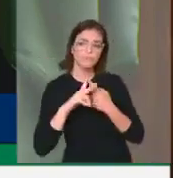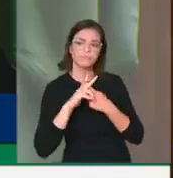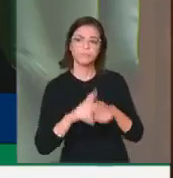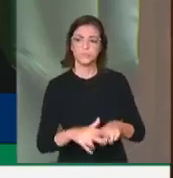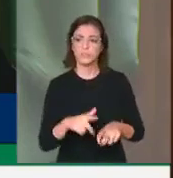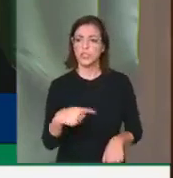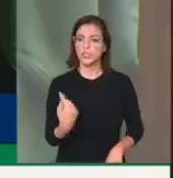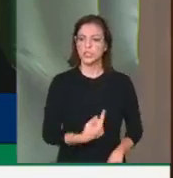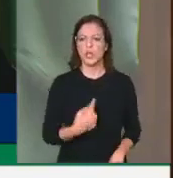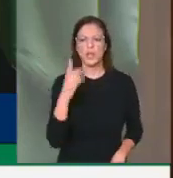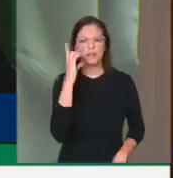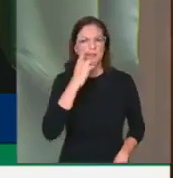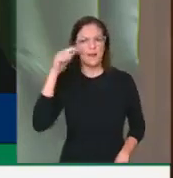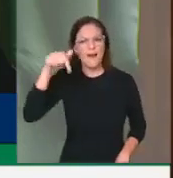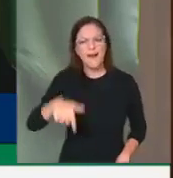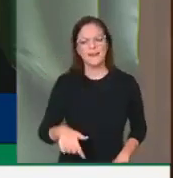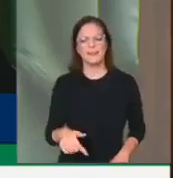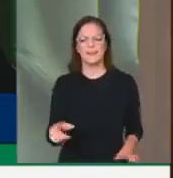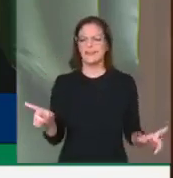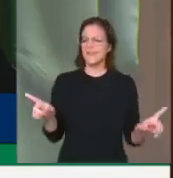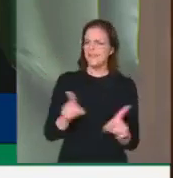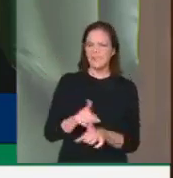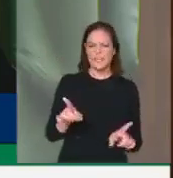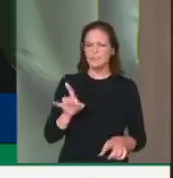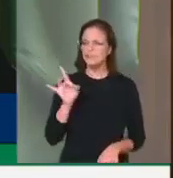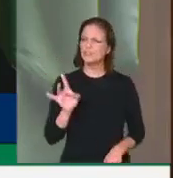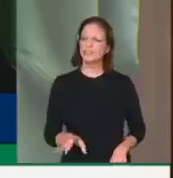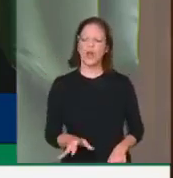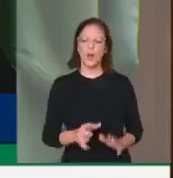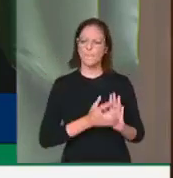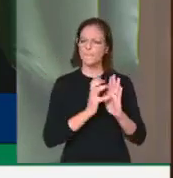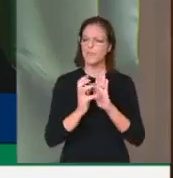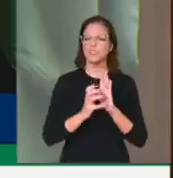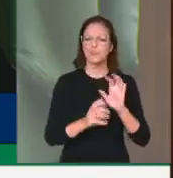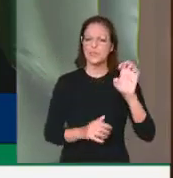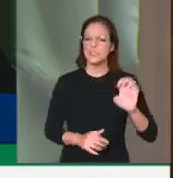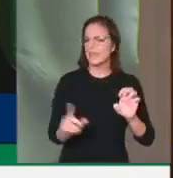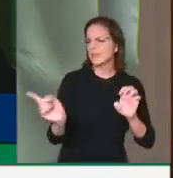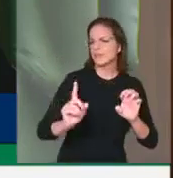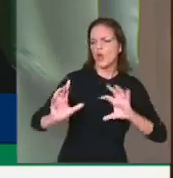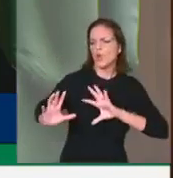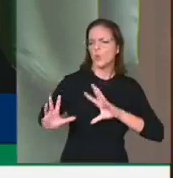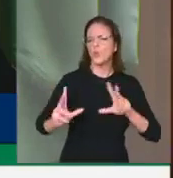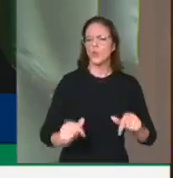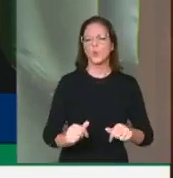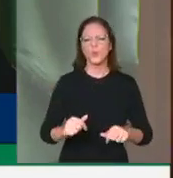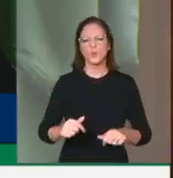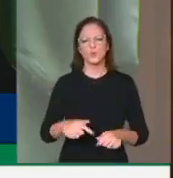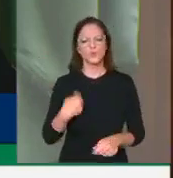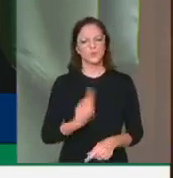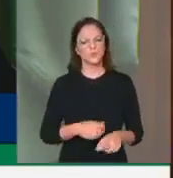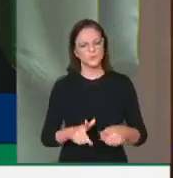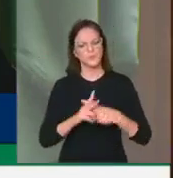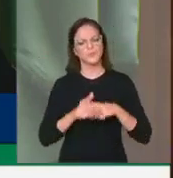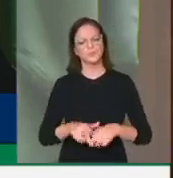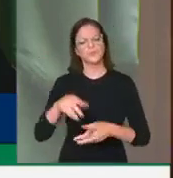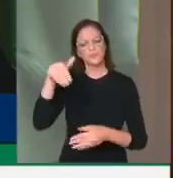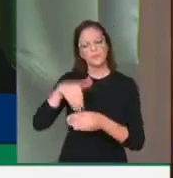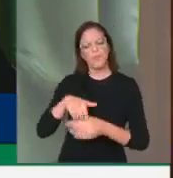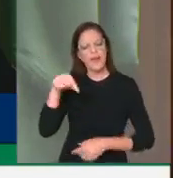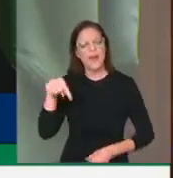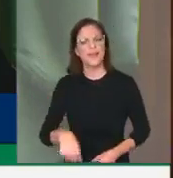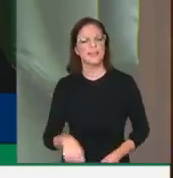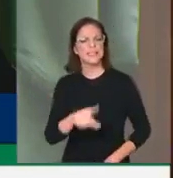nós, deputados dessa casa, e não só deputados de esquerda, mas o conjunto de deputados que nós consertamos, e votamos isso, ministro,